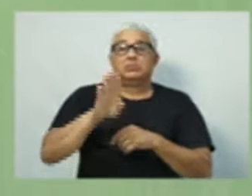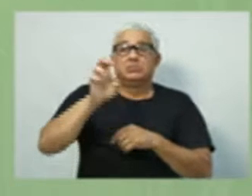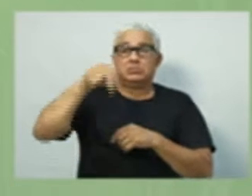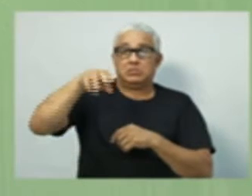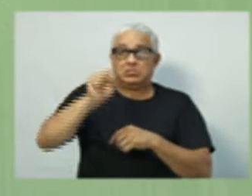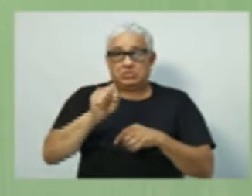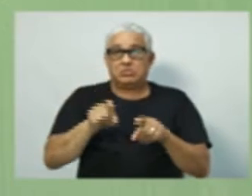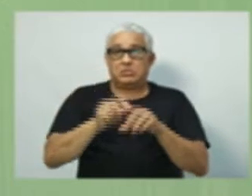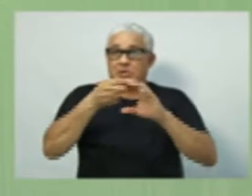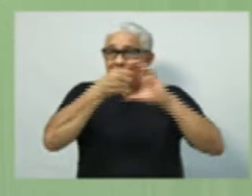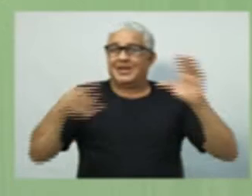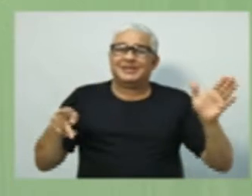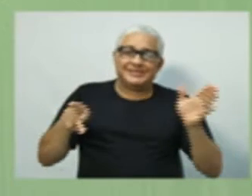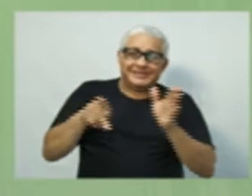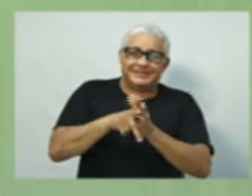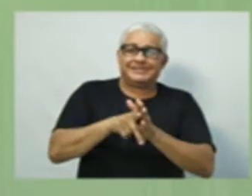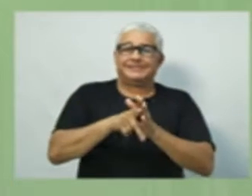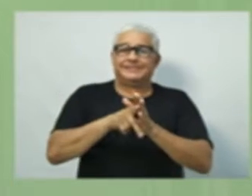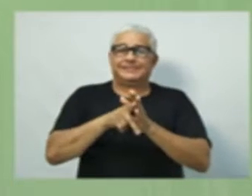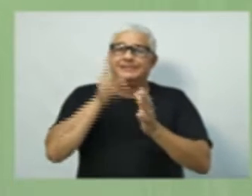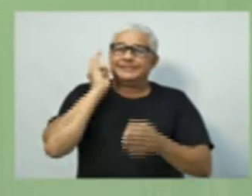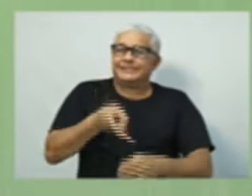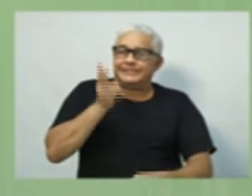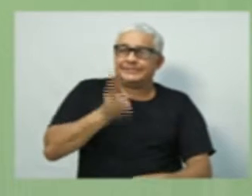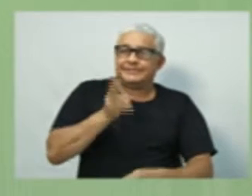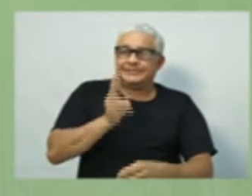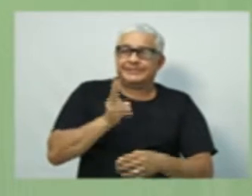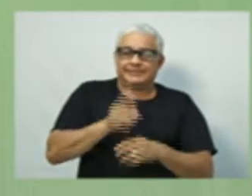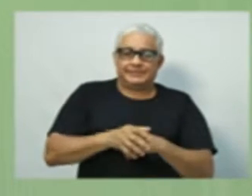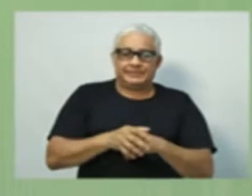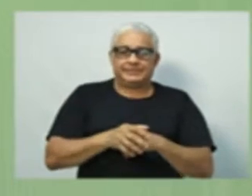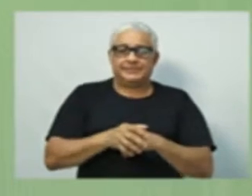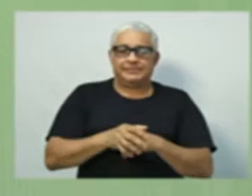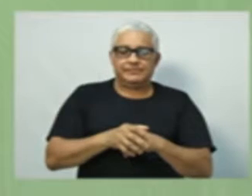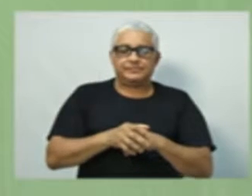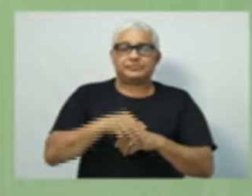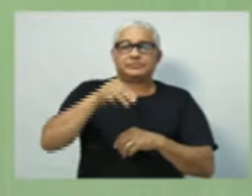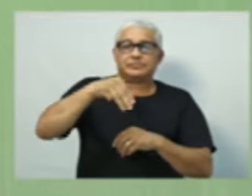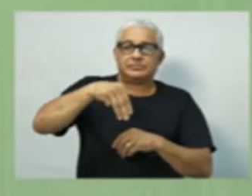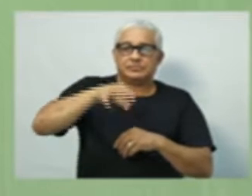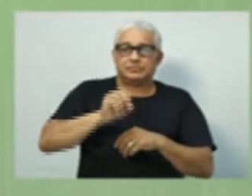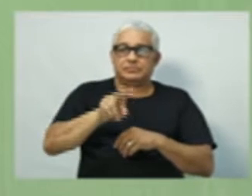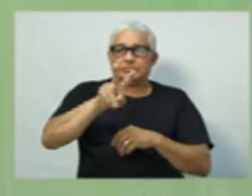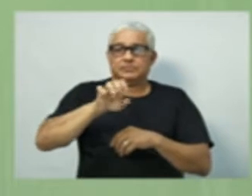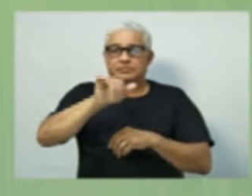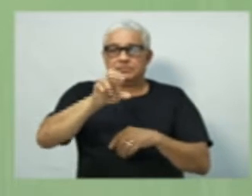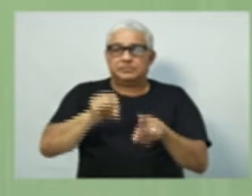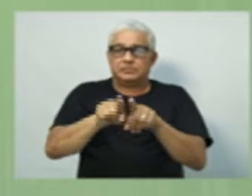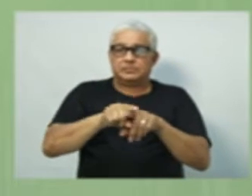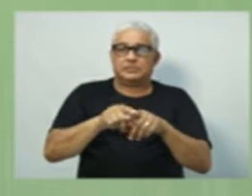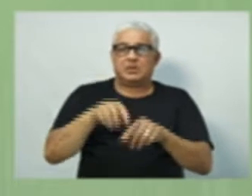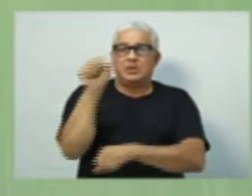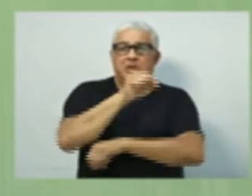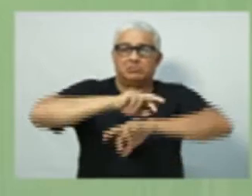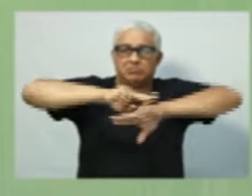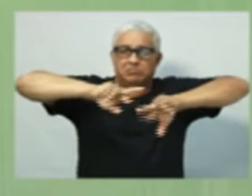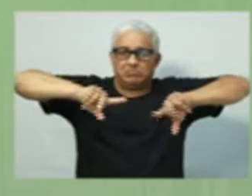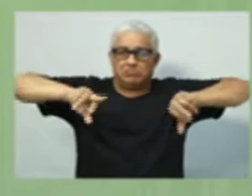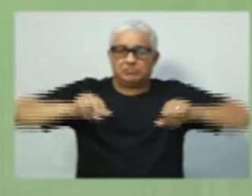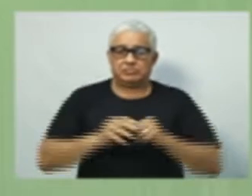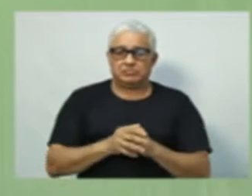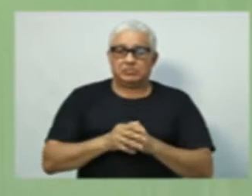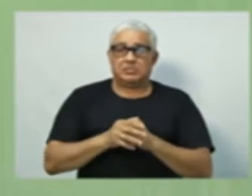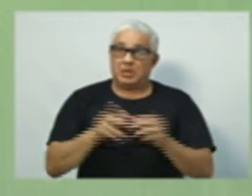características permanentes móveis e veículos não de uso aquele que não se destinem aos as